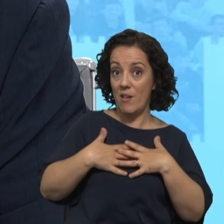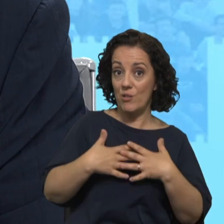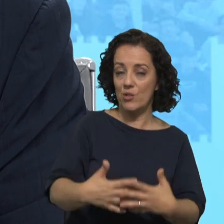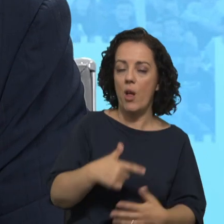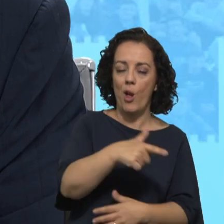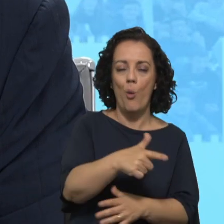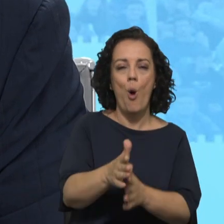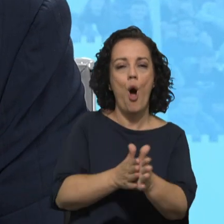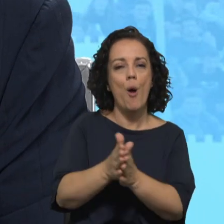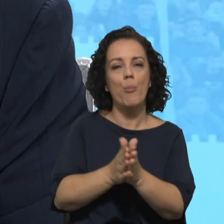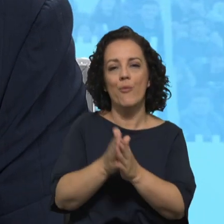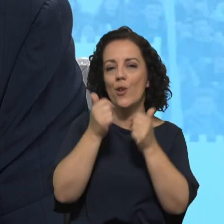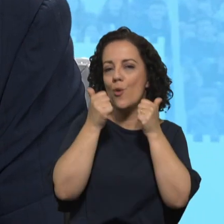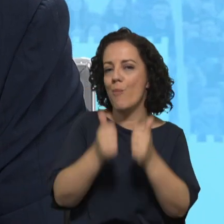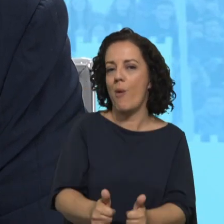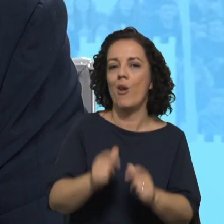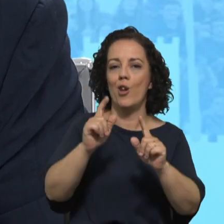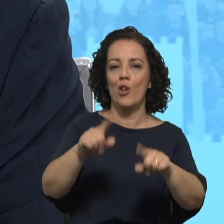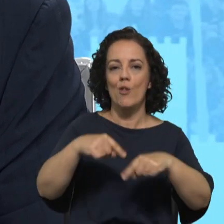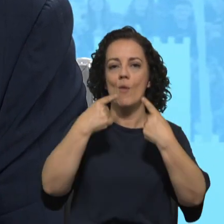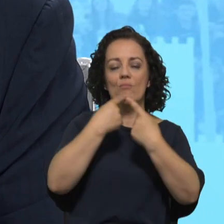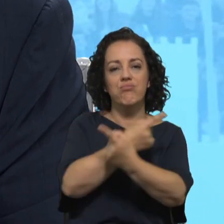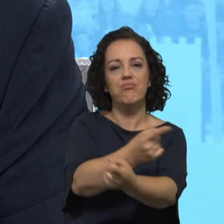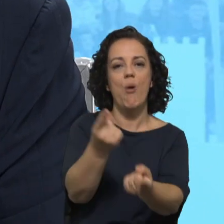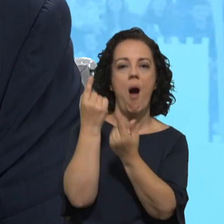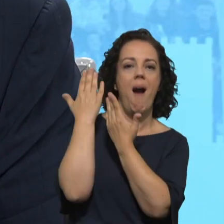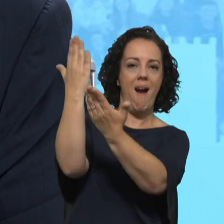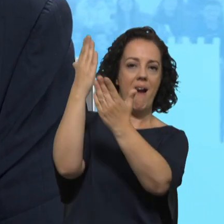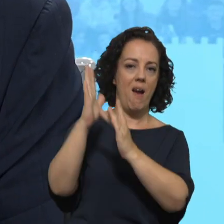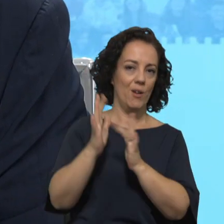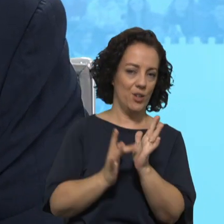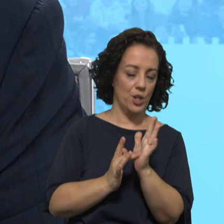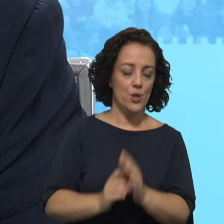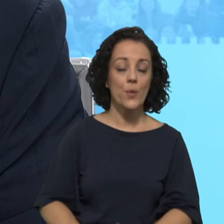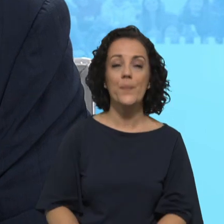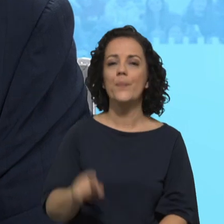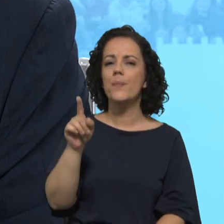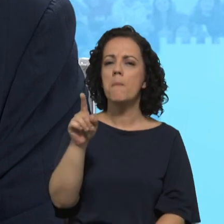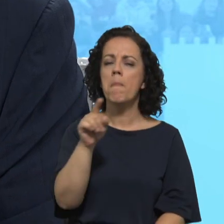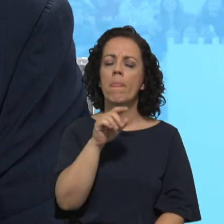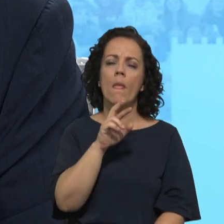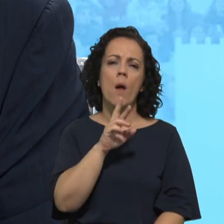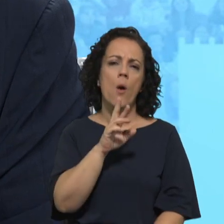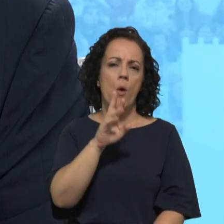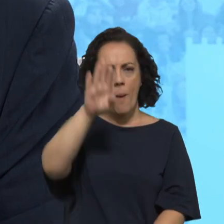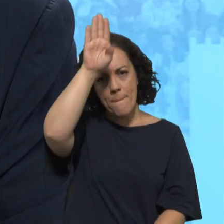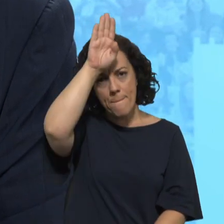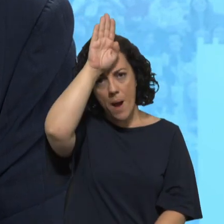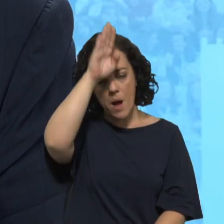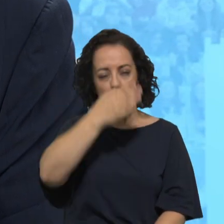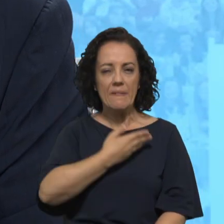para anunciar Cristo. E, aliás, o Papa Francisco, na Evangelii Gaudium, fala-nos